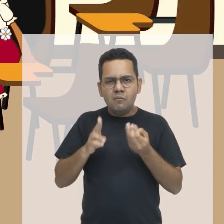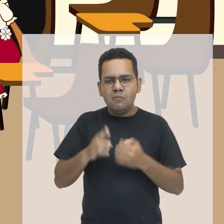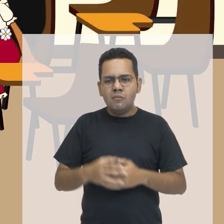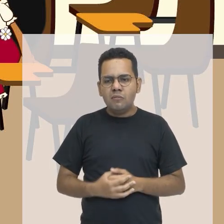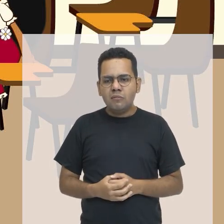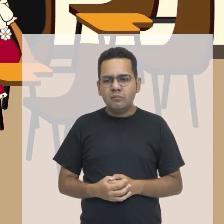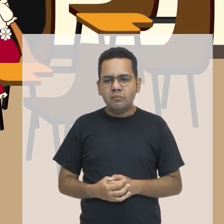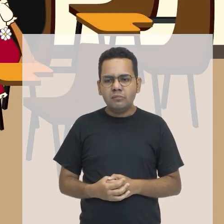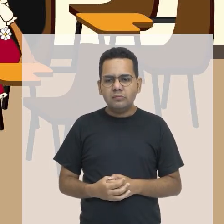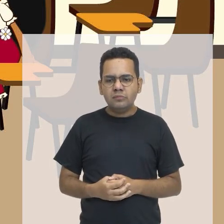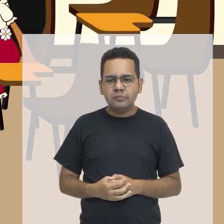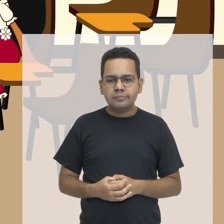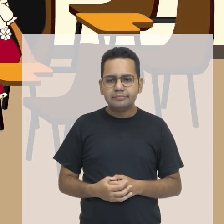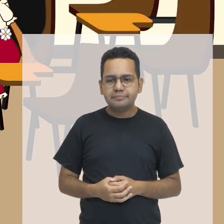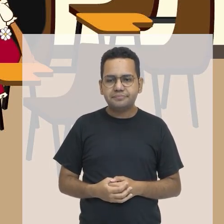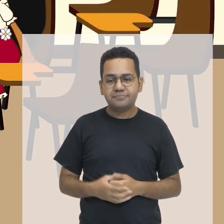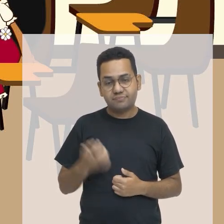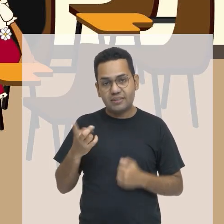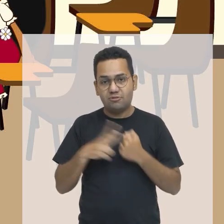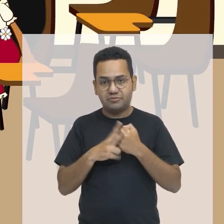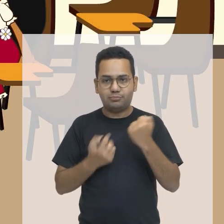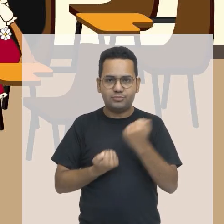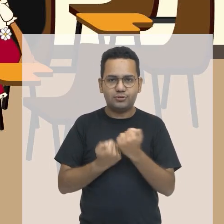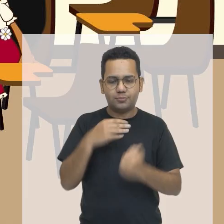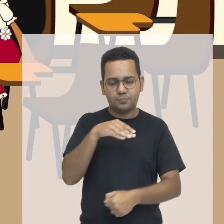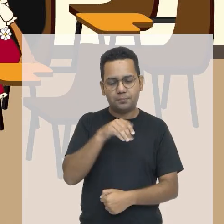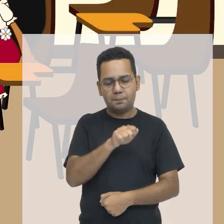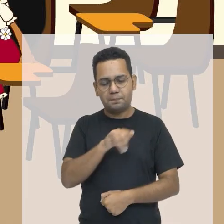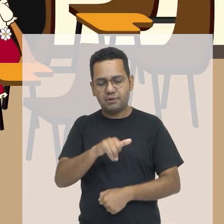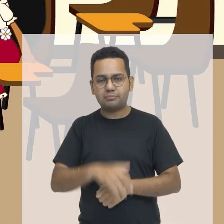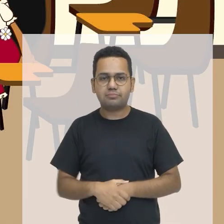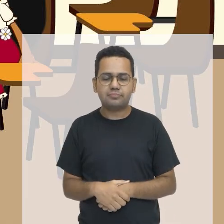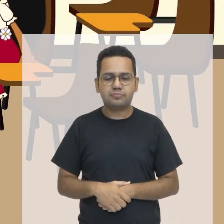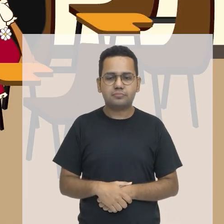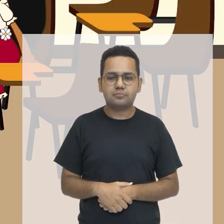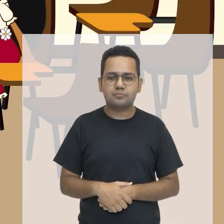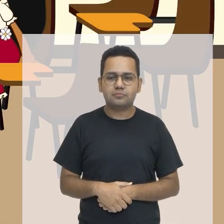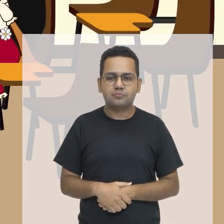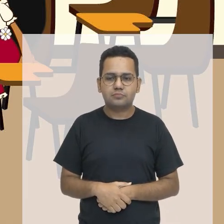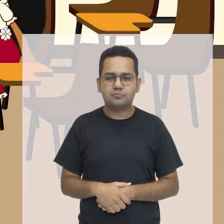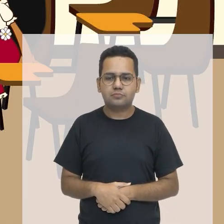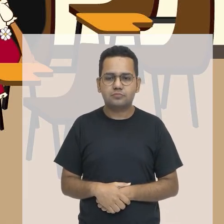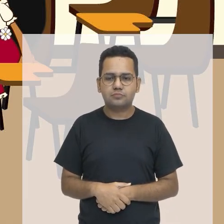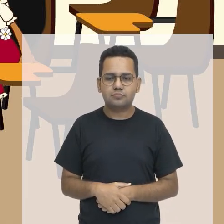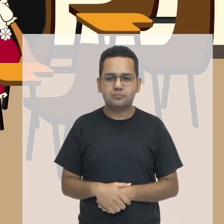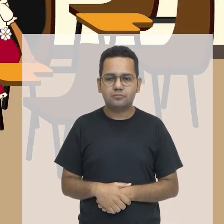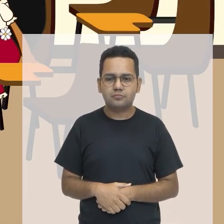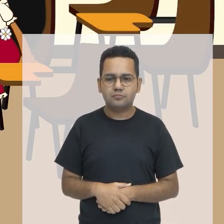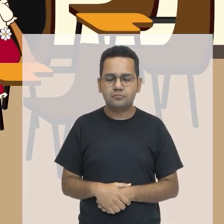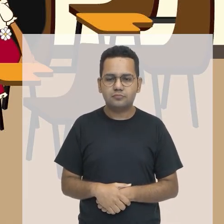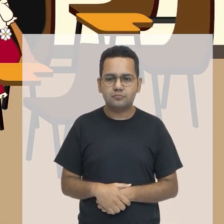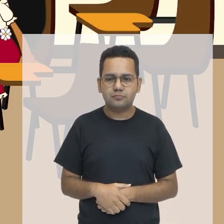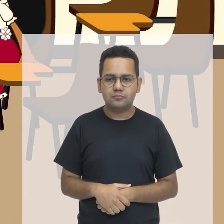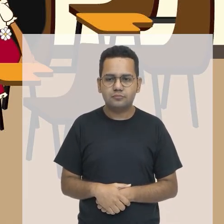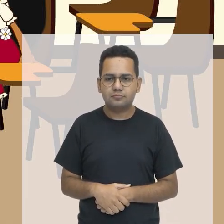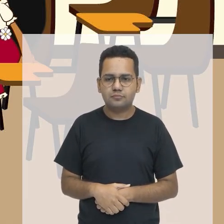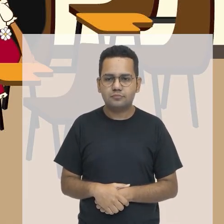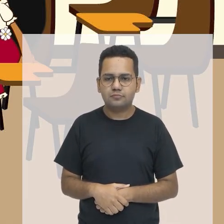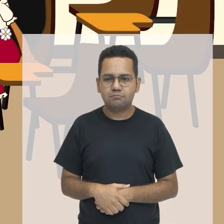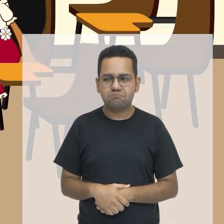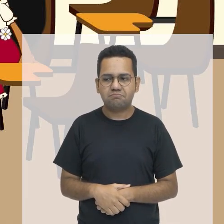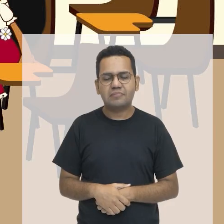ali o verbo modal, né? May indicate impatience, pode indicar, né? Há uma possibilidade de indicar,